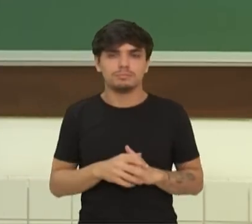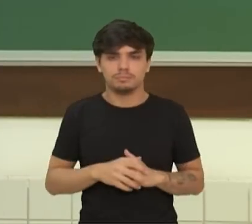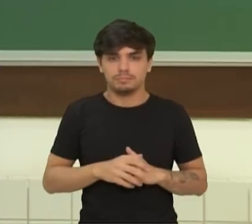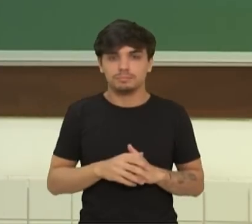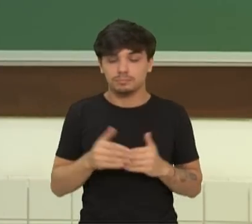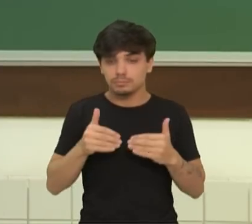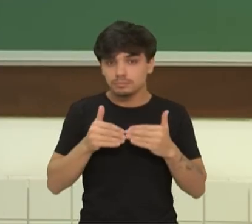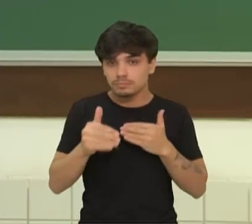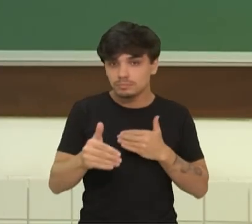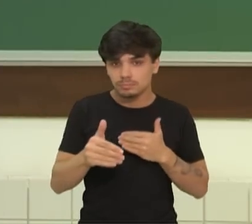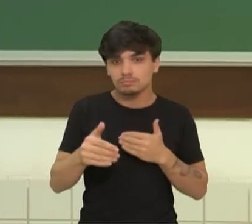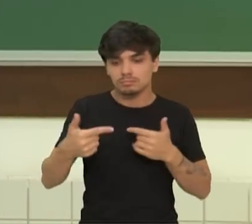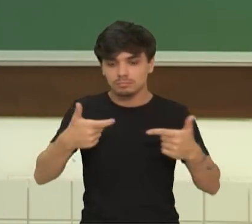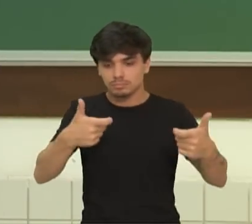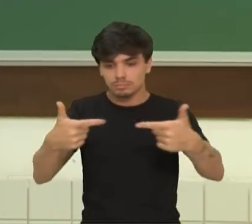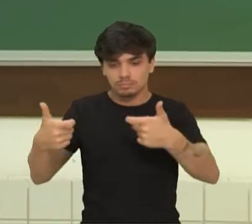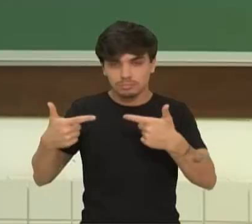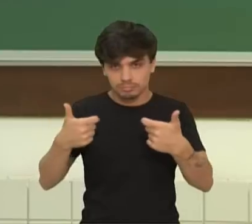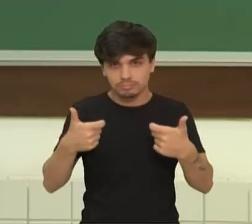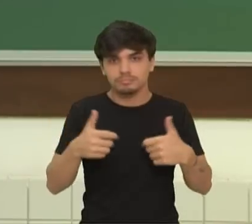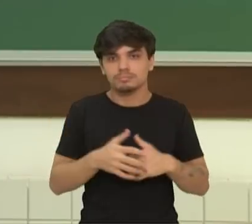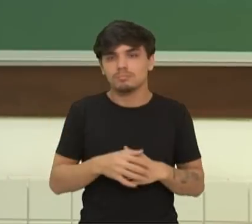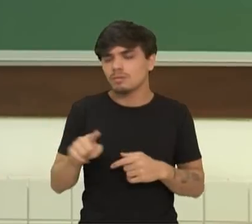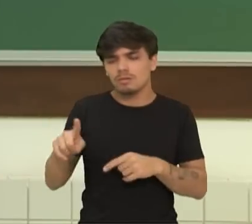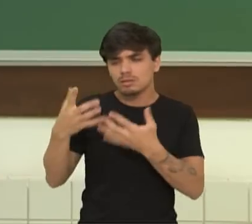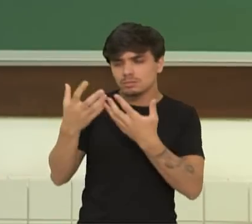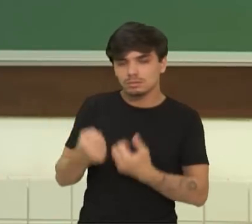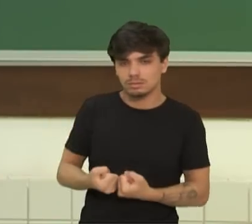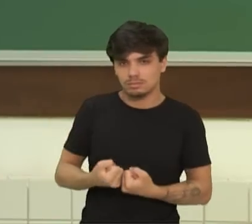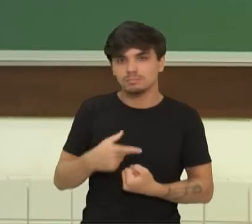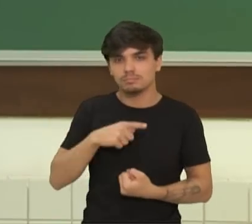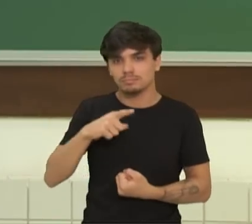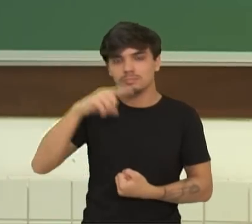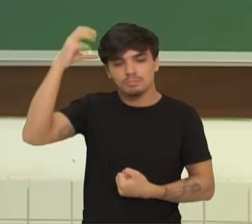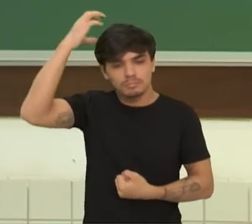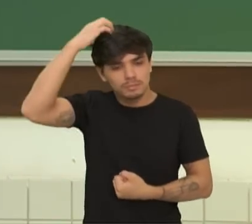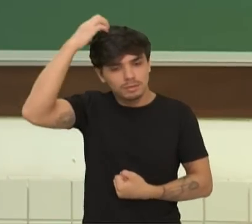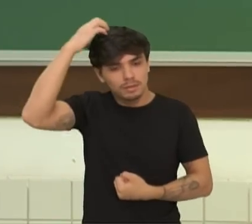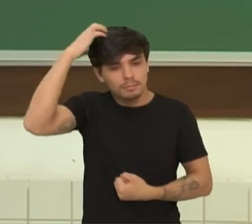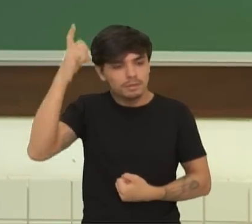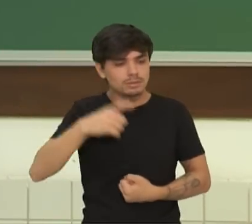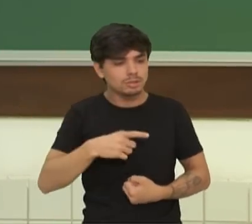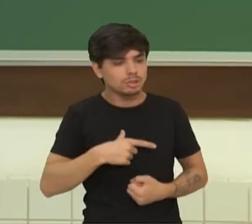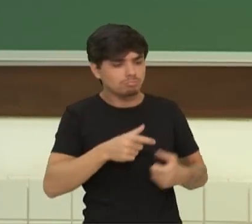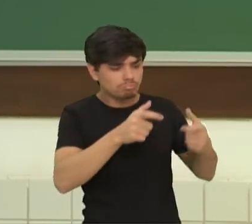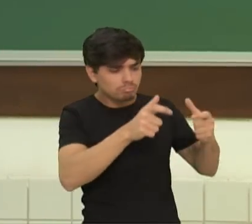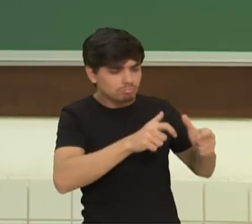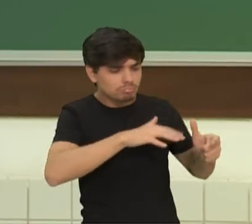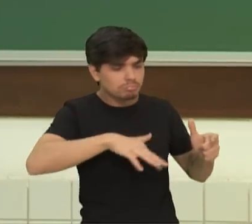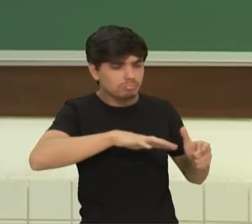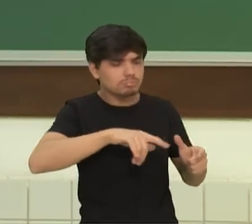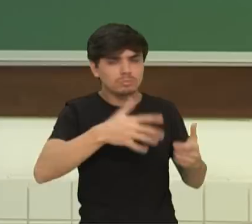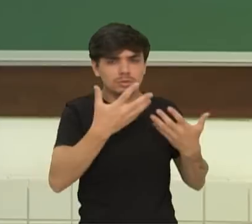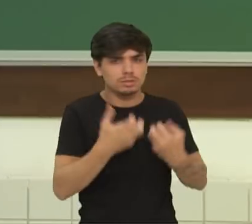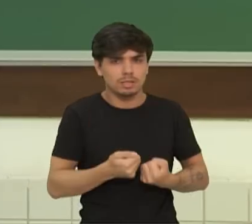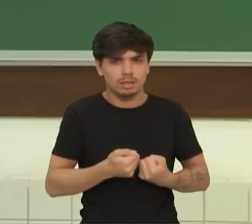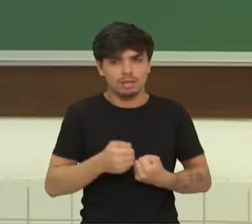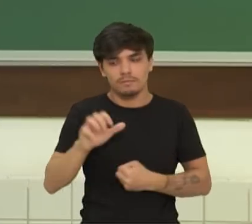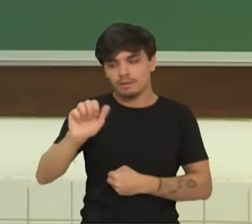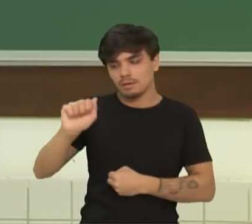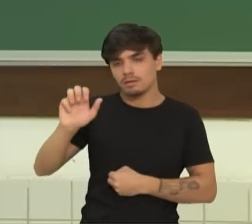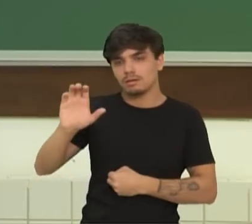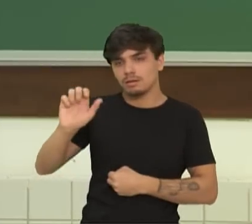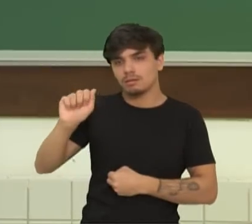aí começou a guerra, porque eles não aceitavam, tinha príncipe, tinha nação, que não aceitava os calvinistas. E começou a